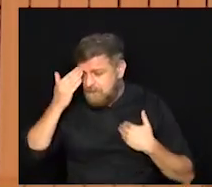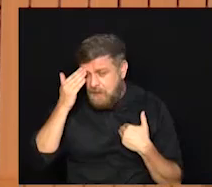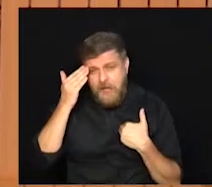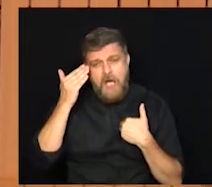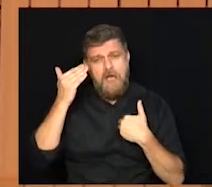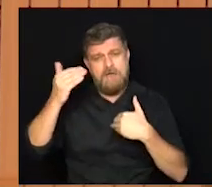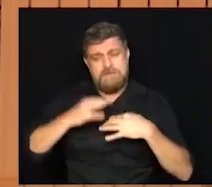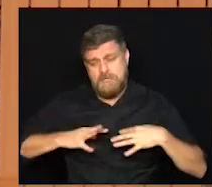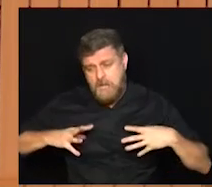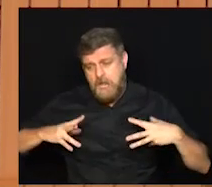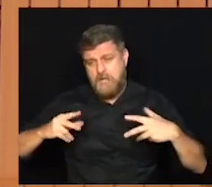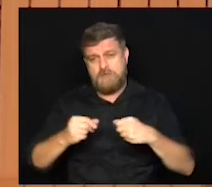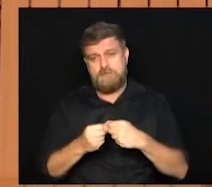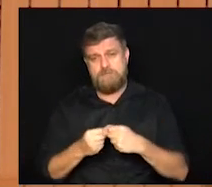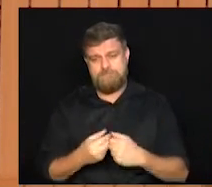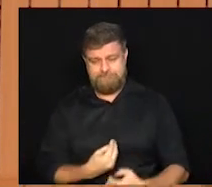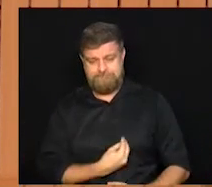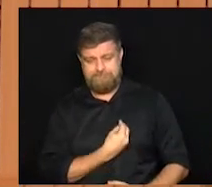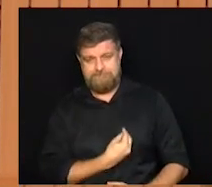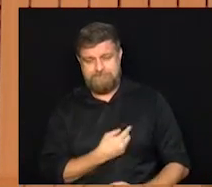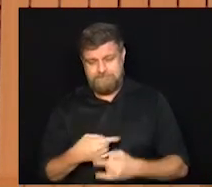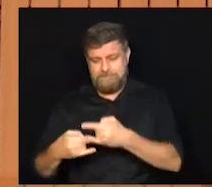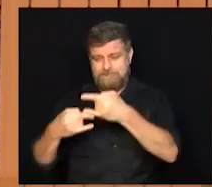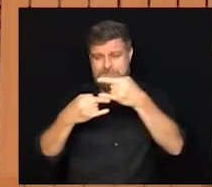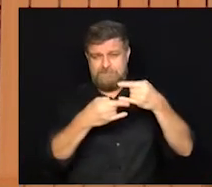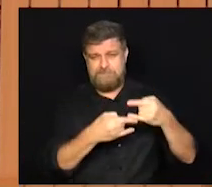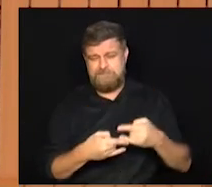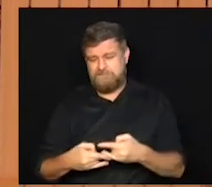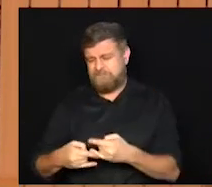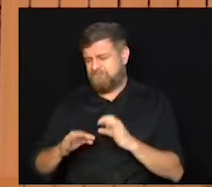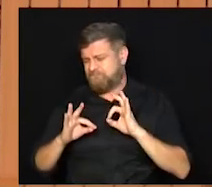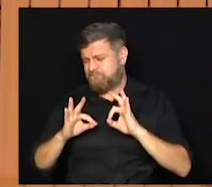todos que participaram, muito